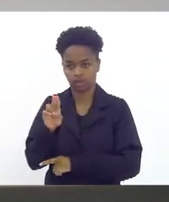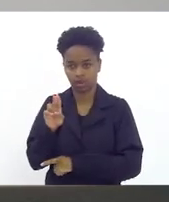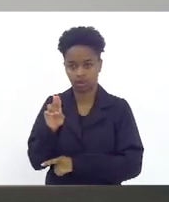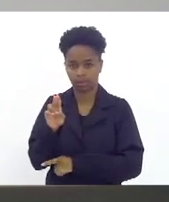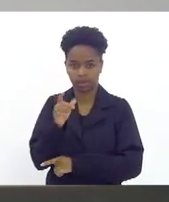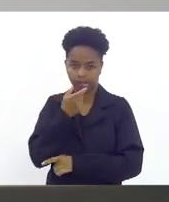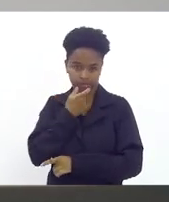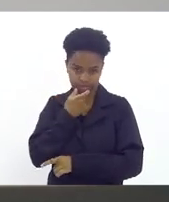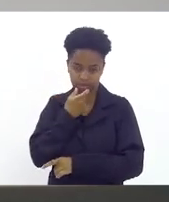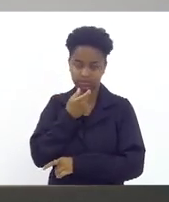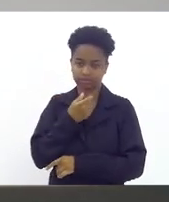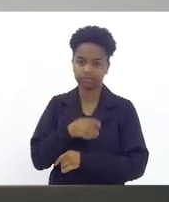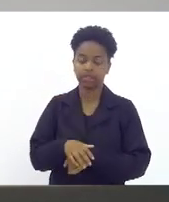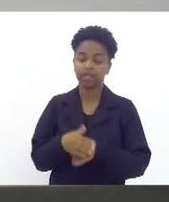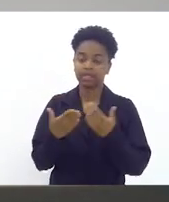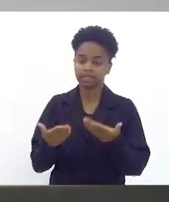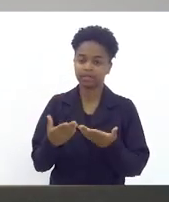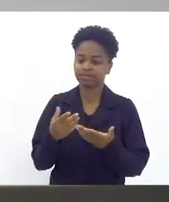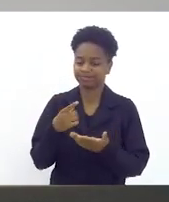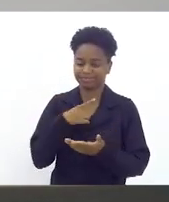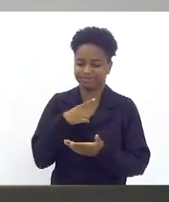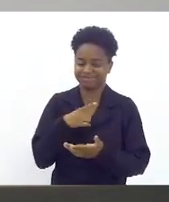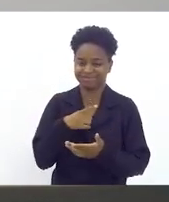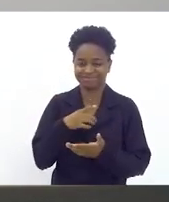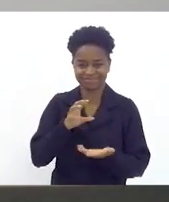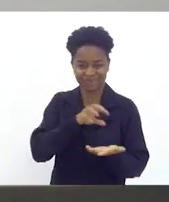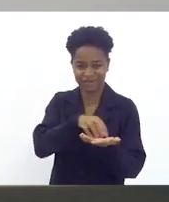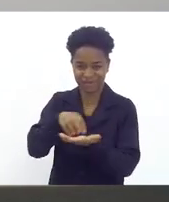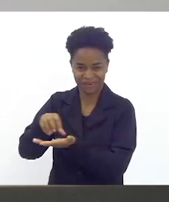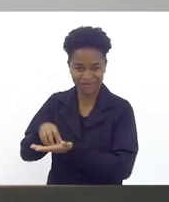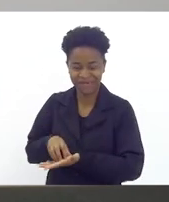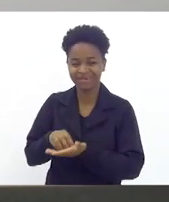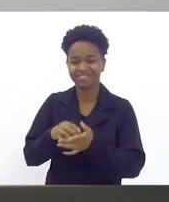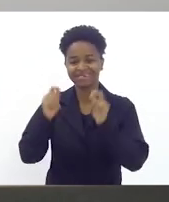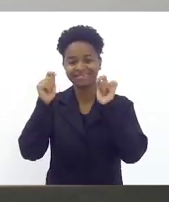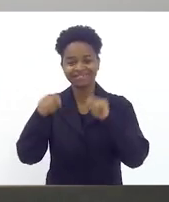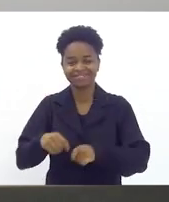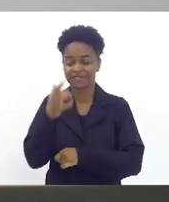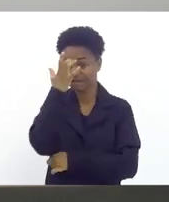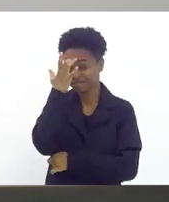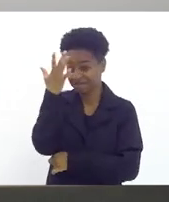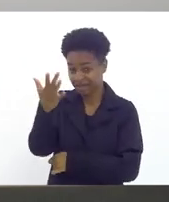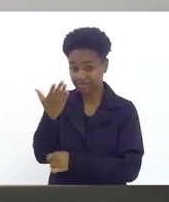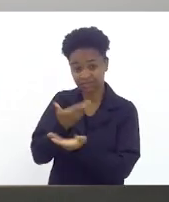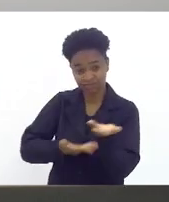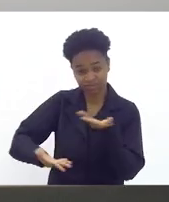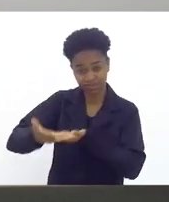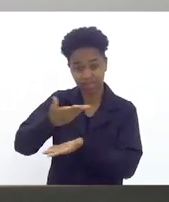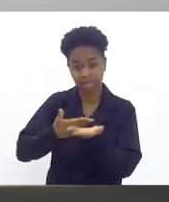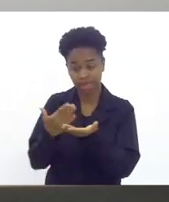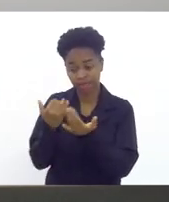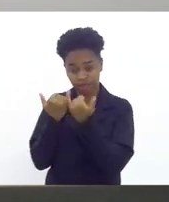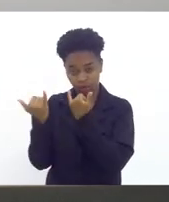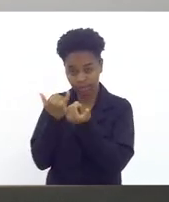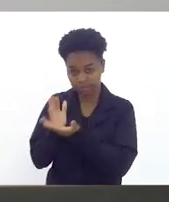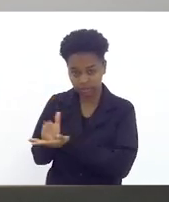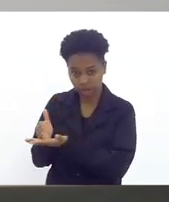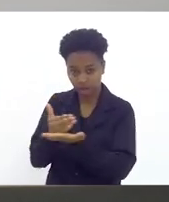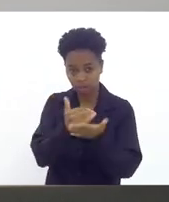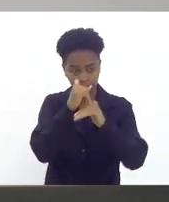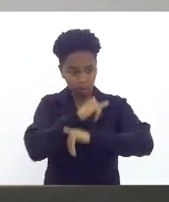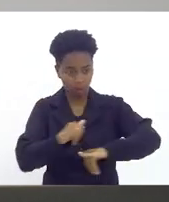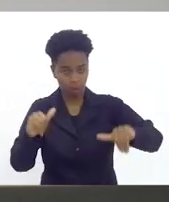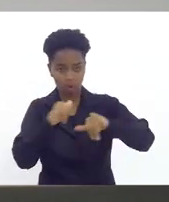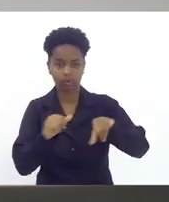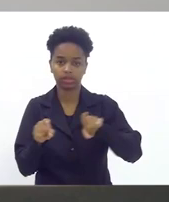que foi recentemente adquirida pelo órgão que ele justamente possibilita facilita a integração da base de dados da Restauração